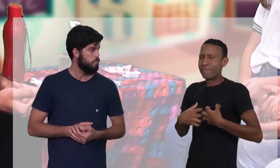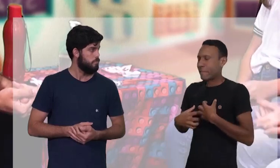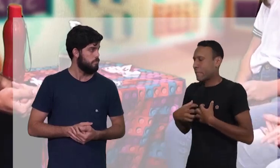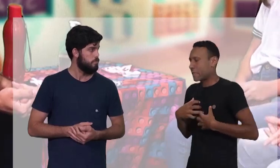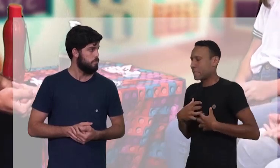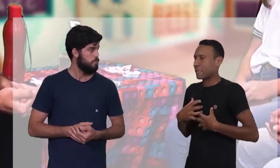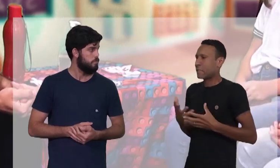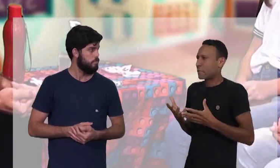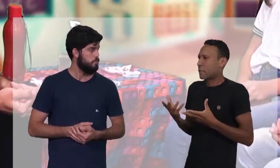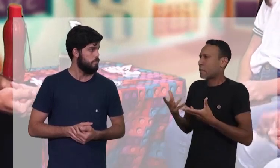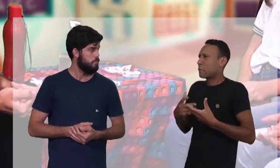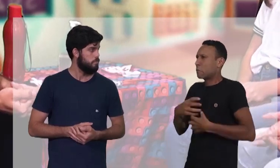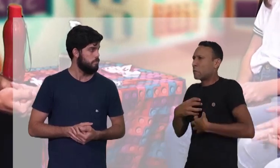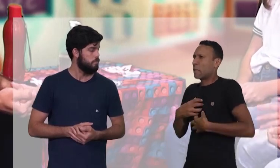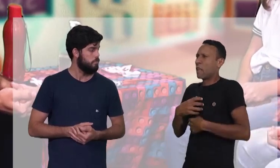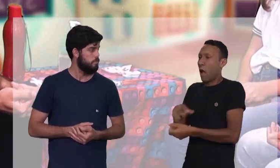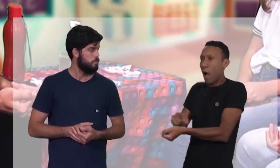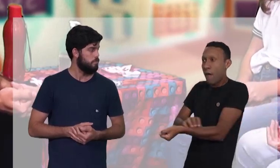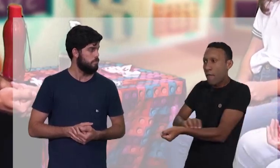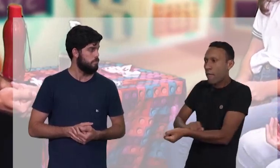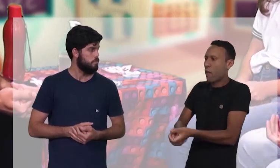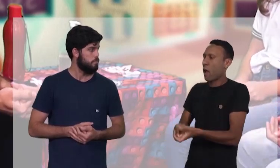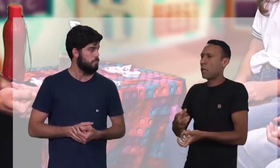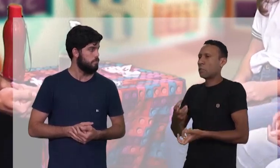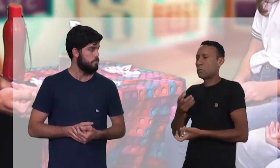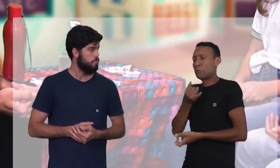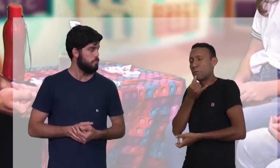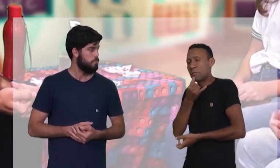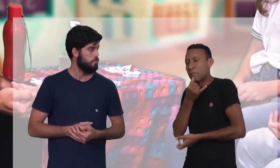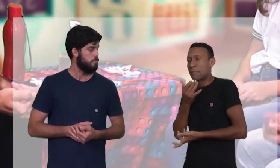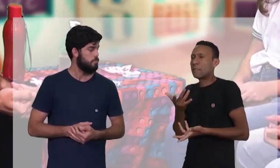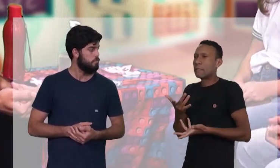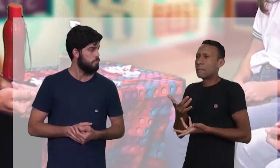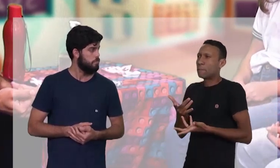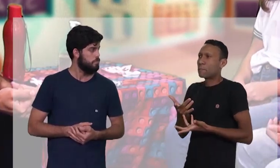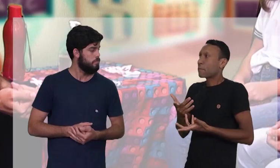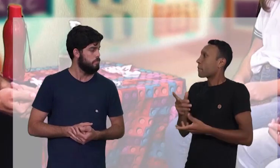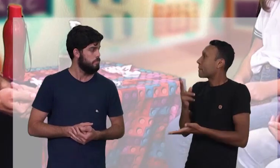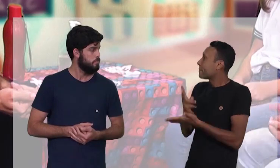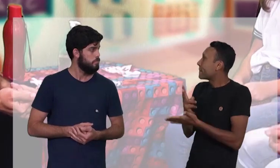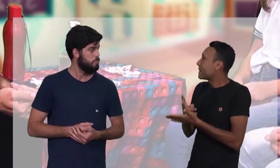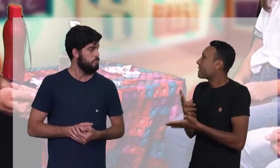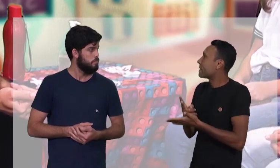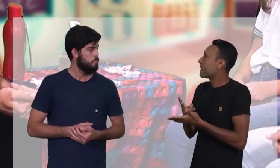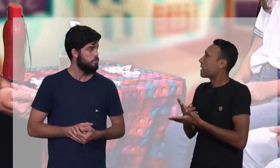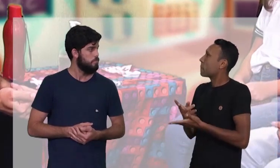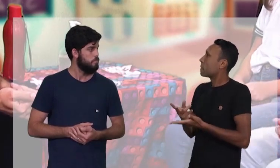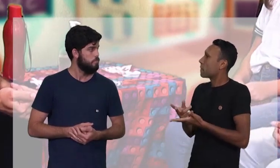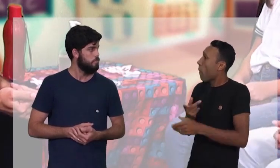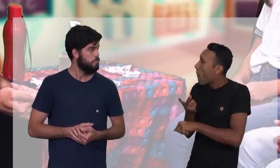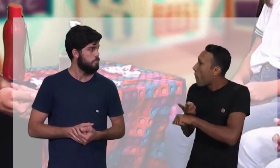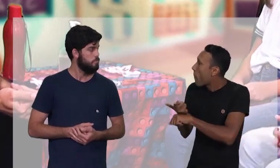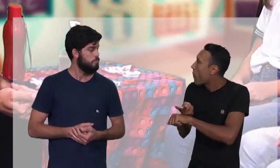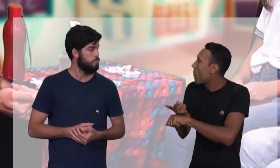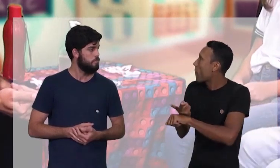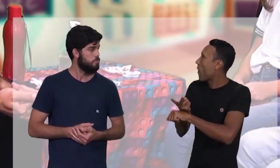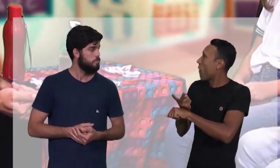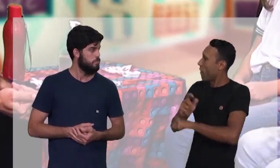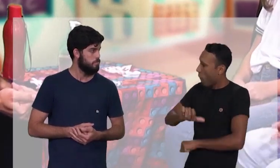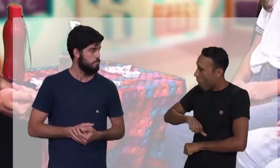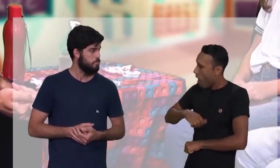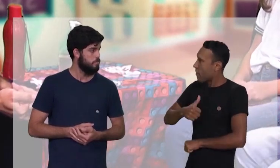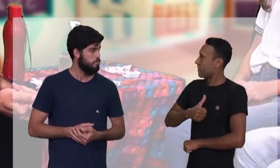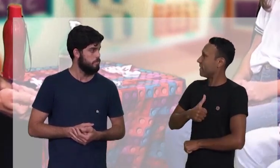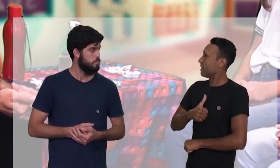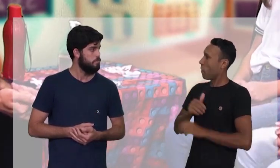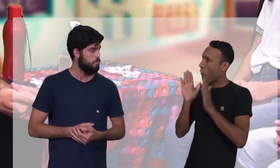confortável, o que te deixa feliz, o que te deixa bravo, o que te deixa triste. E aí você vai sempre estar melhorando sua autoestima, porque você vai focar só